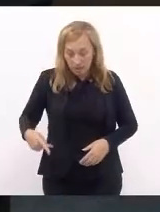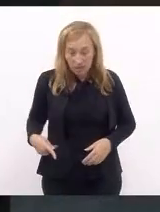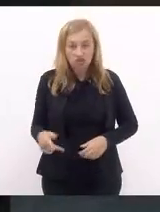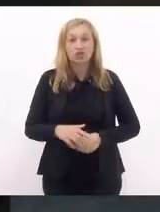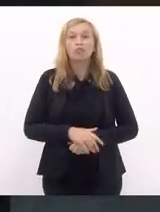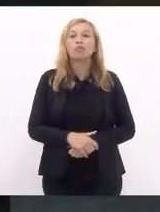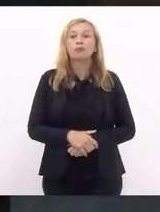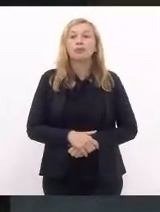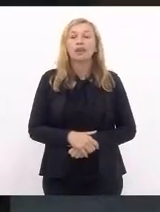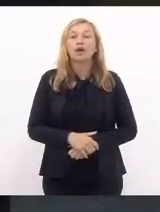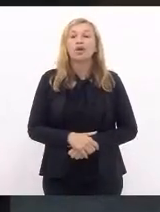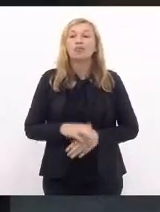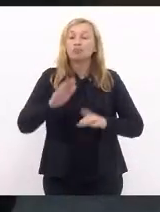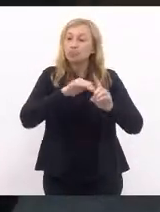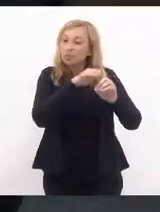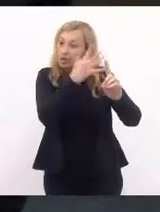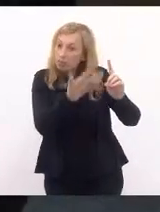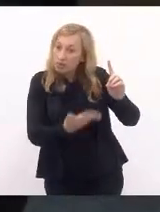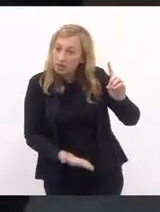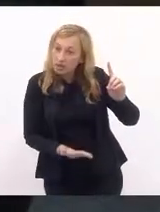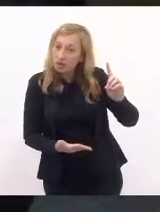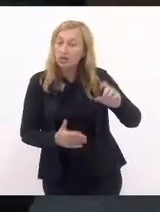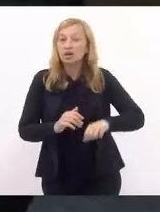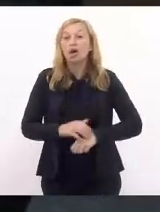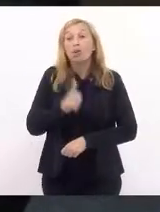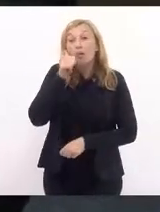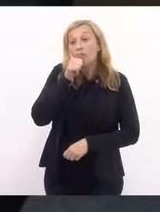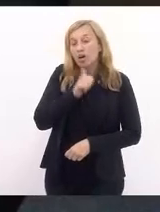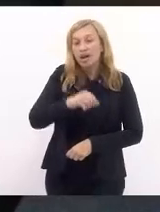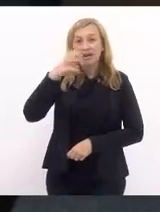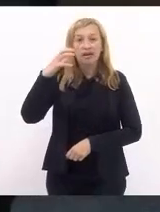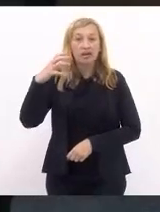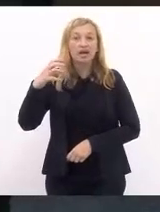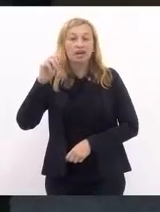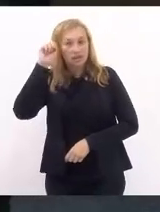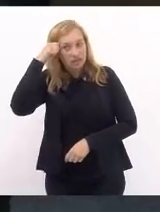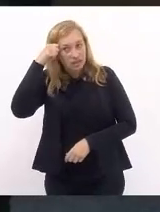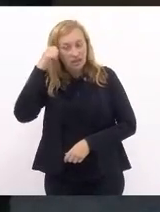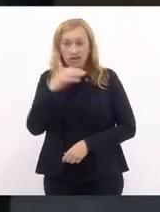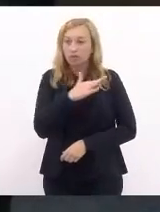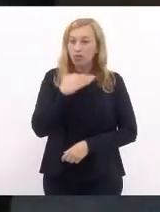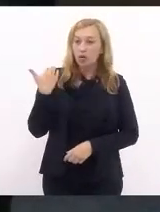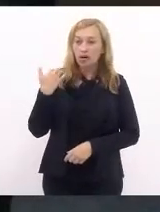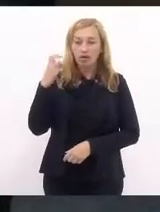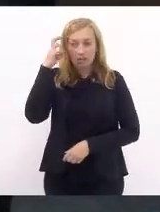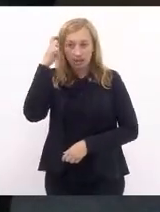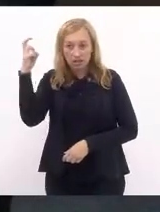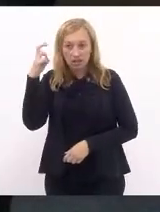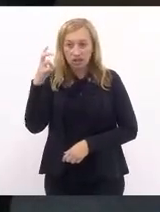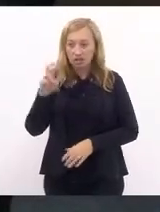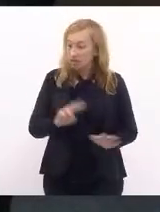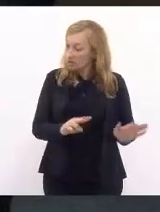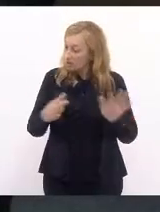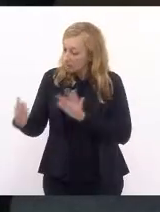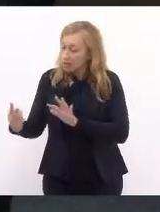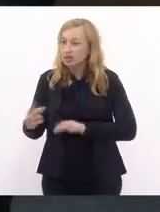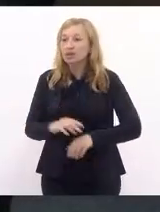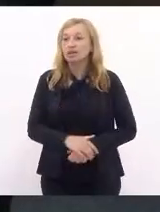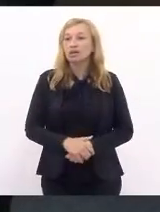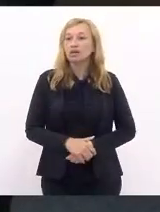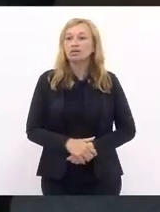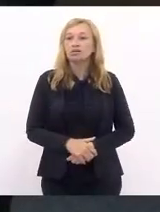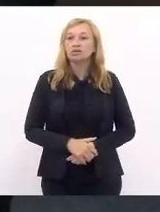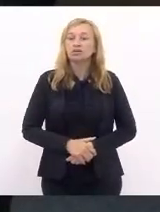senhor presidente homenageando uma mulher negra que nos deixou intelectual essa semana